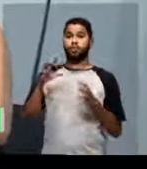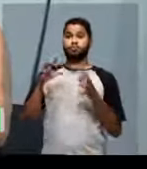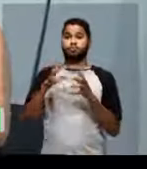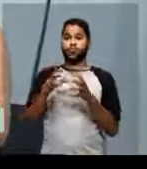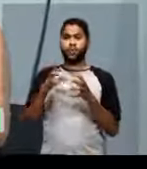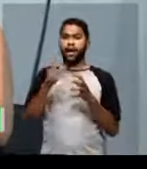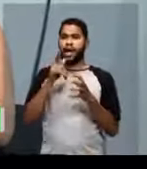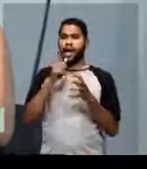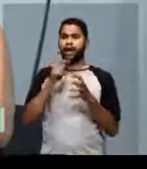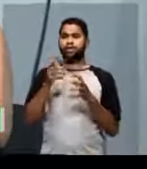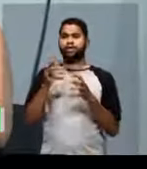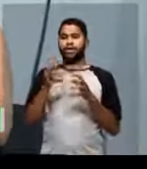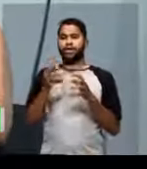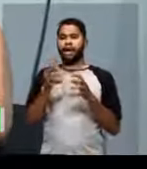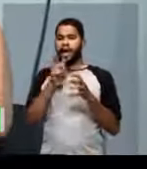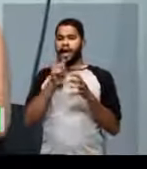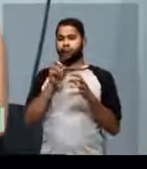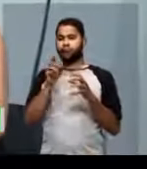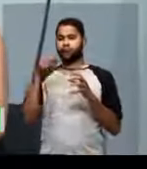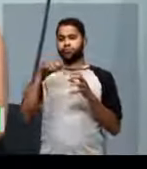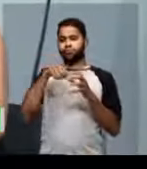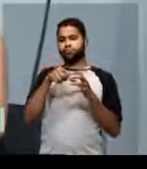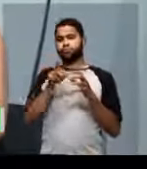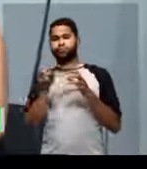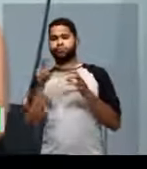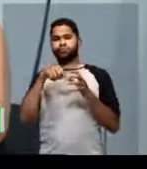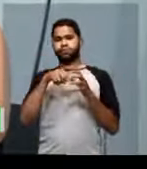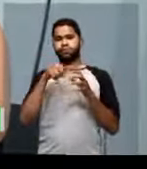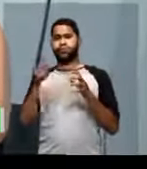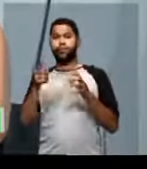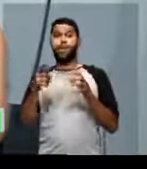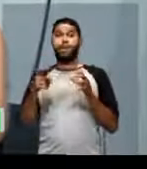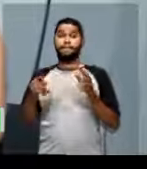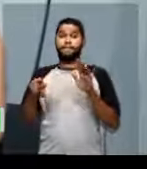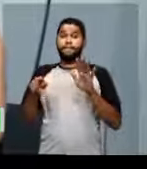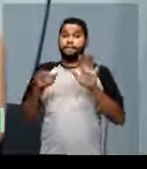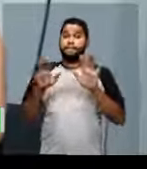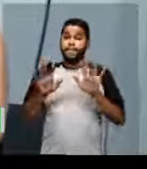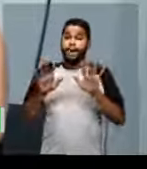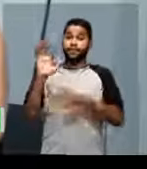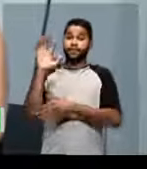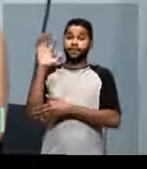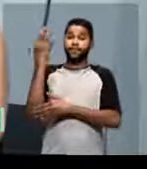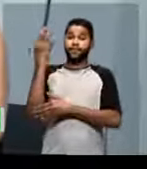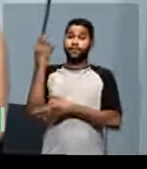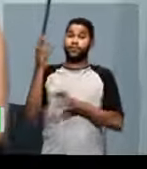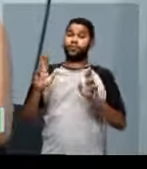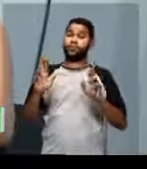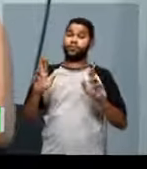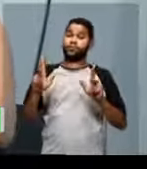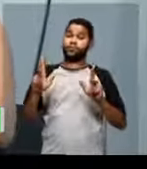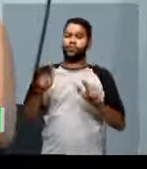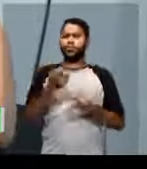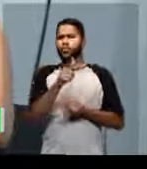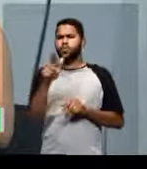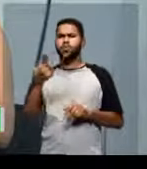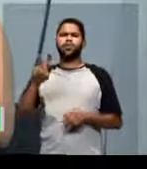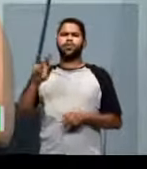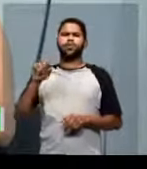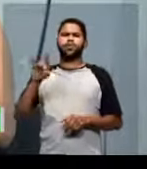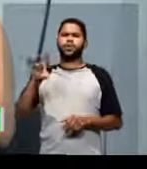água e sair, que vai controlar a entrada de água. Esse vacúolo da célula vegetal, ele é diferente do vacúolo contrátil, tá, gente? E de outros vacúolos que